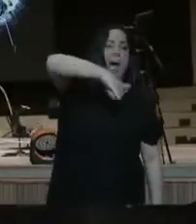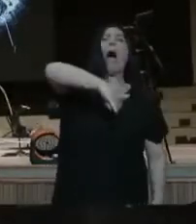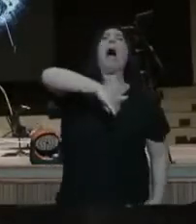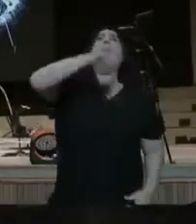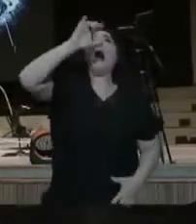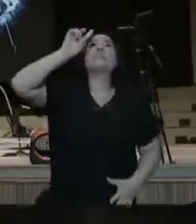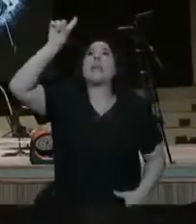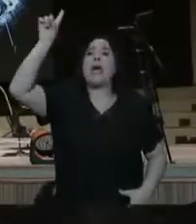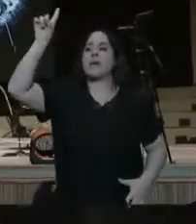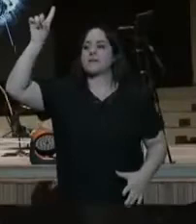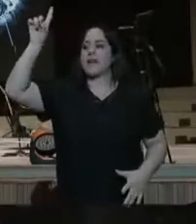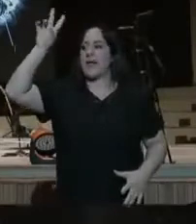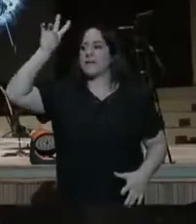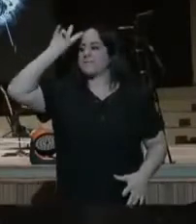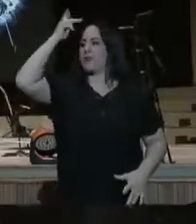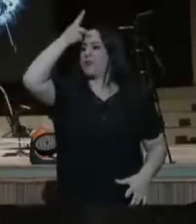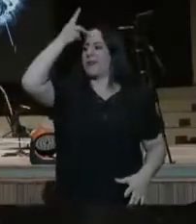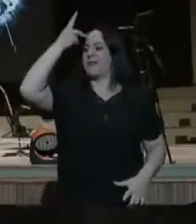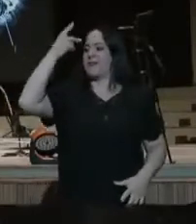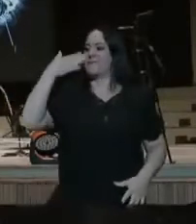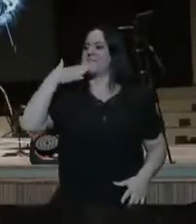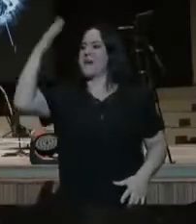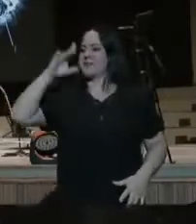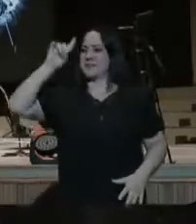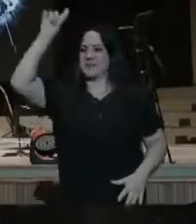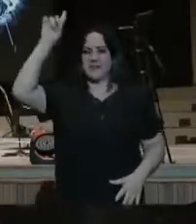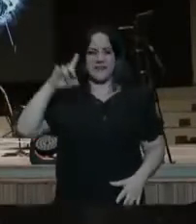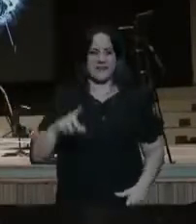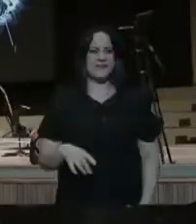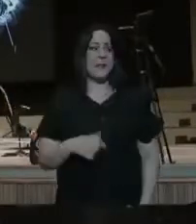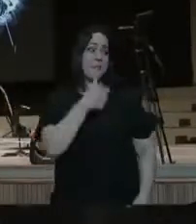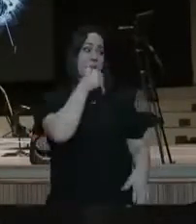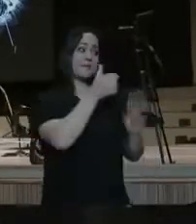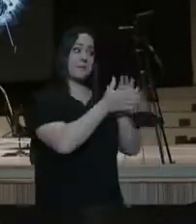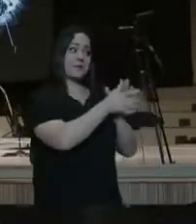pelo menos minha esposa fica muito mais crente